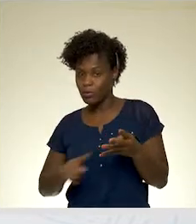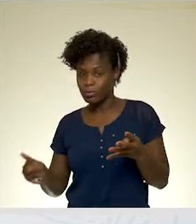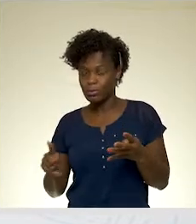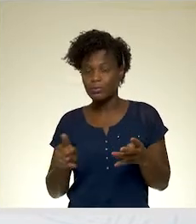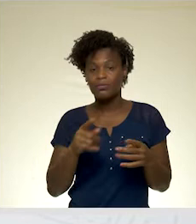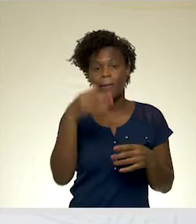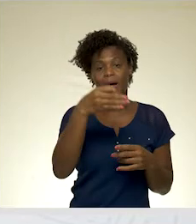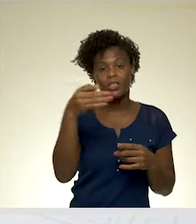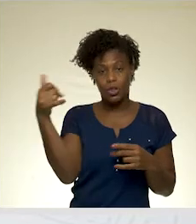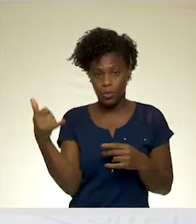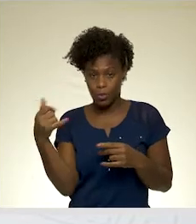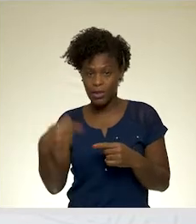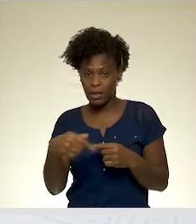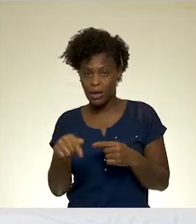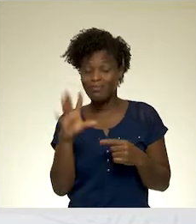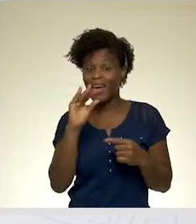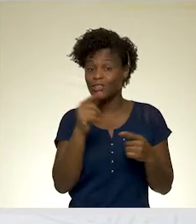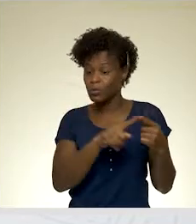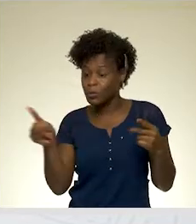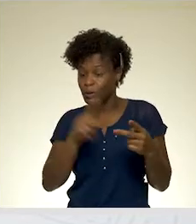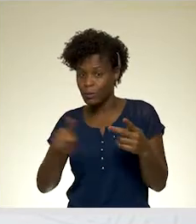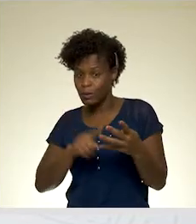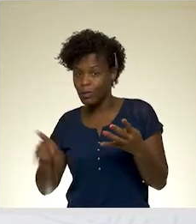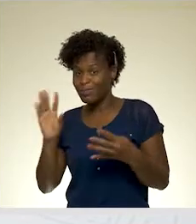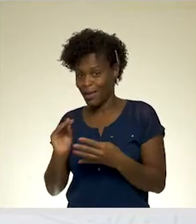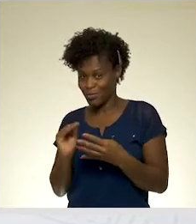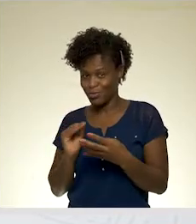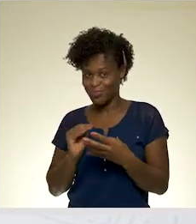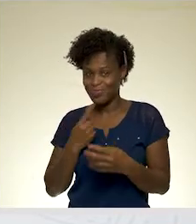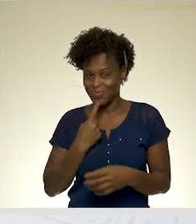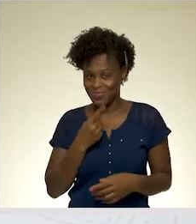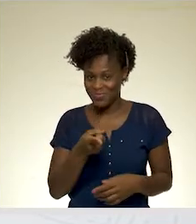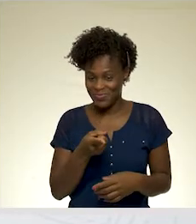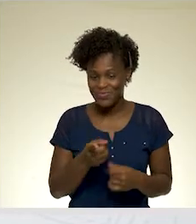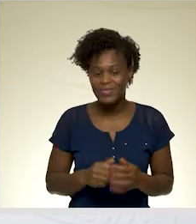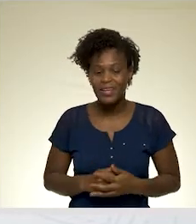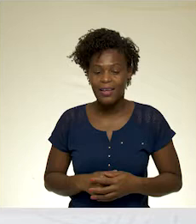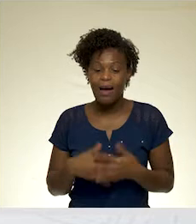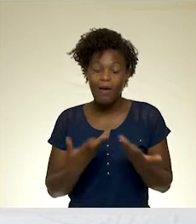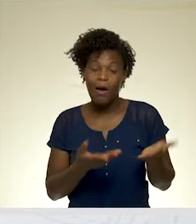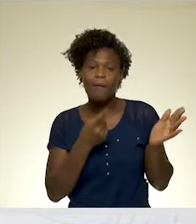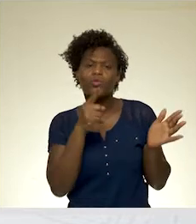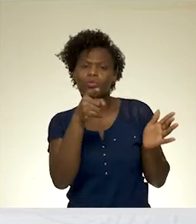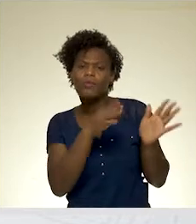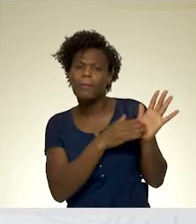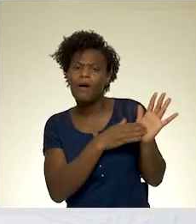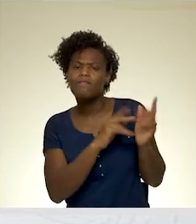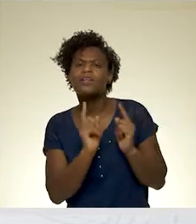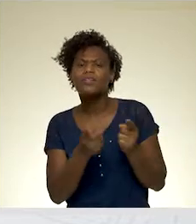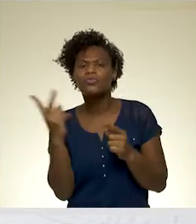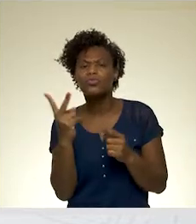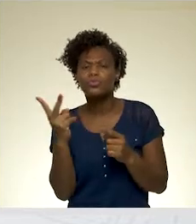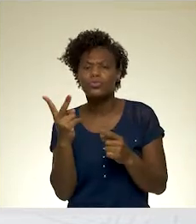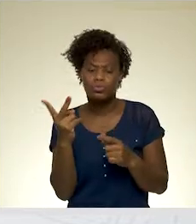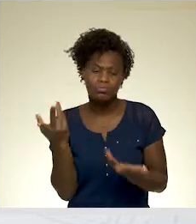Na página 2, 10 linhas. Ora, prova que as duas